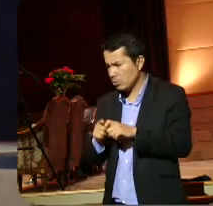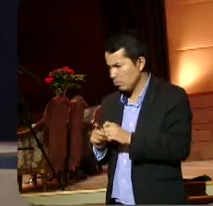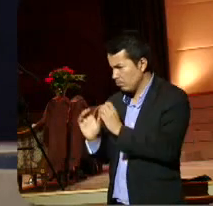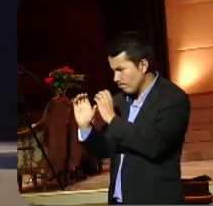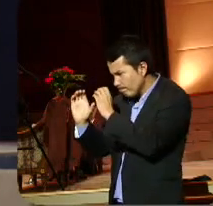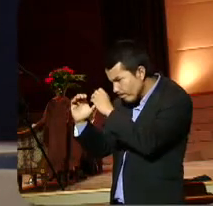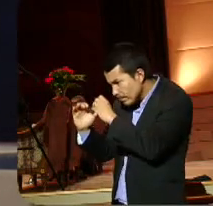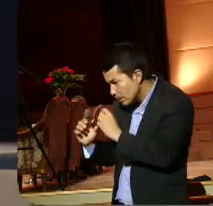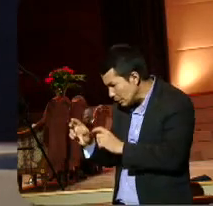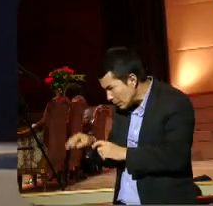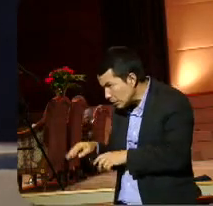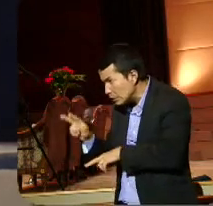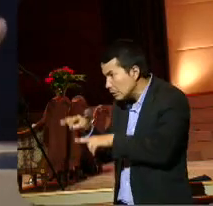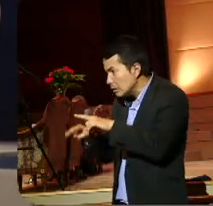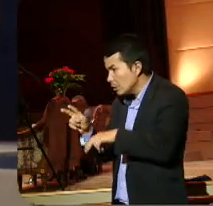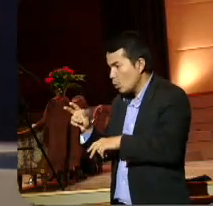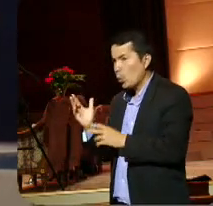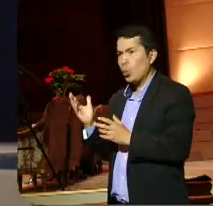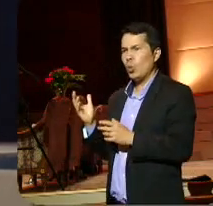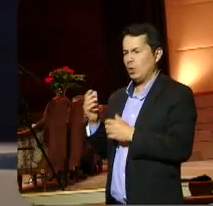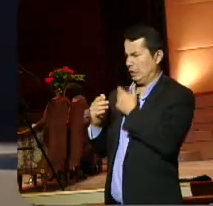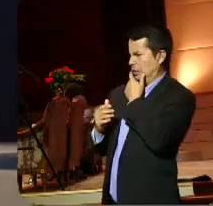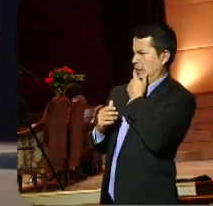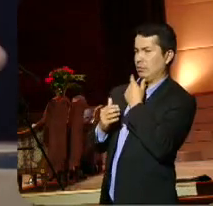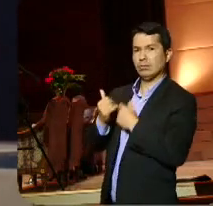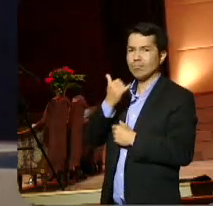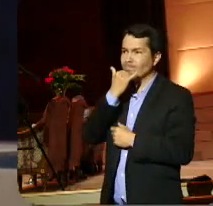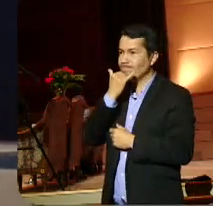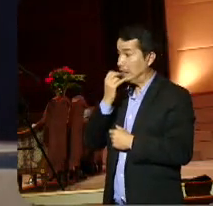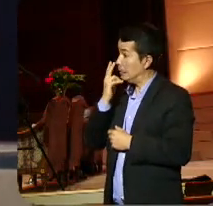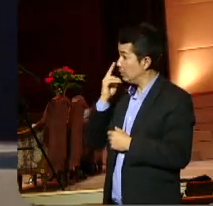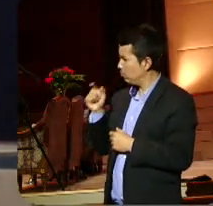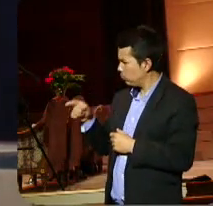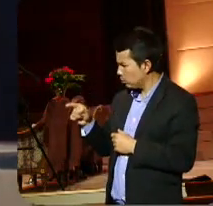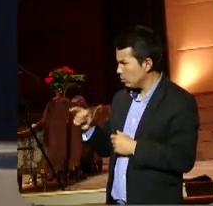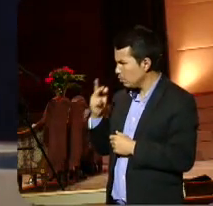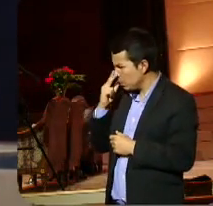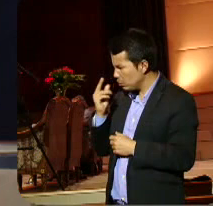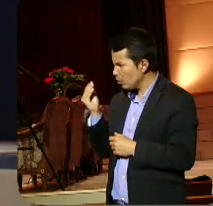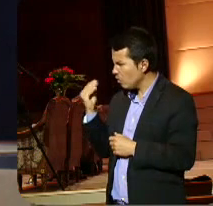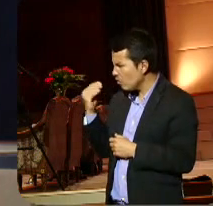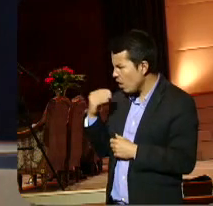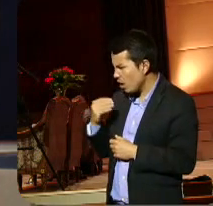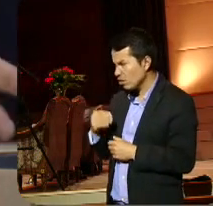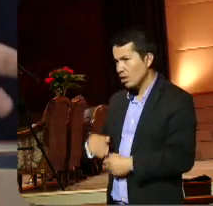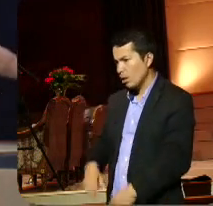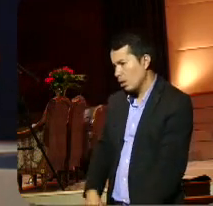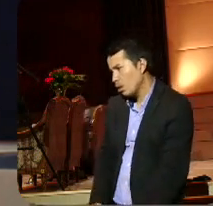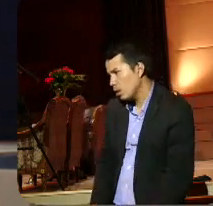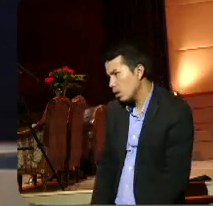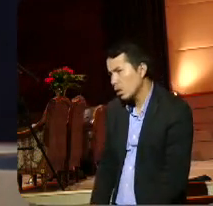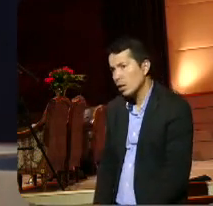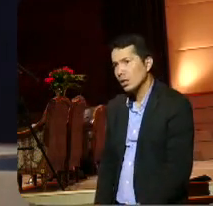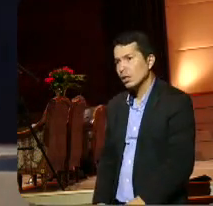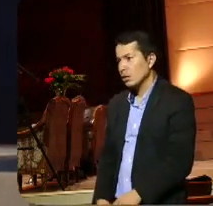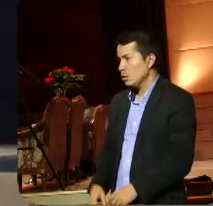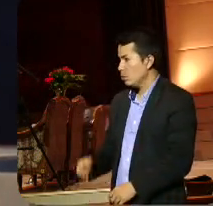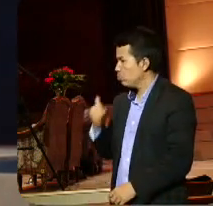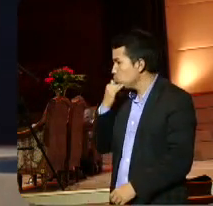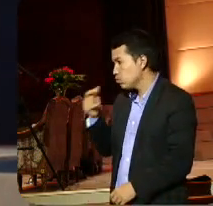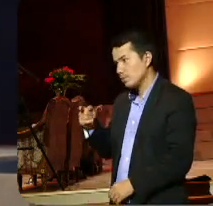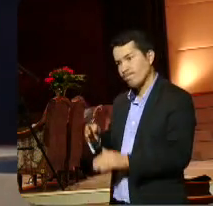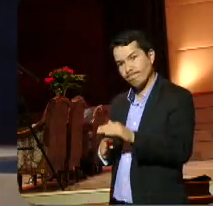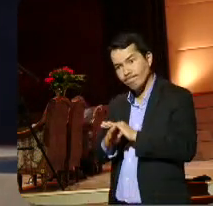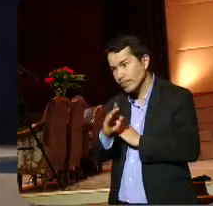examina e começa a perceber o estado físico dele, imediatamente o